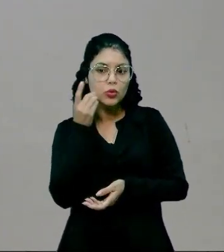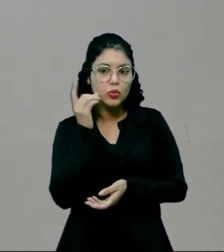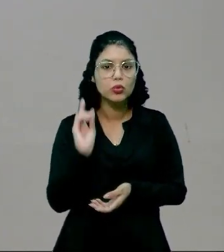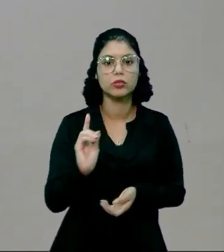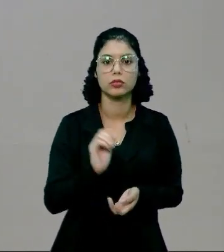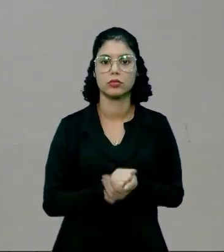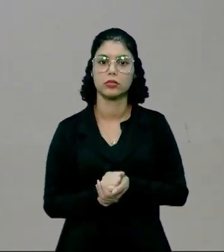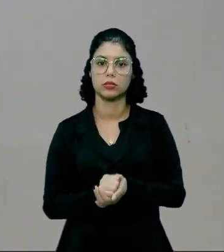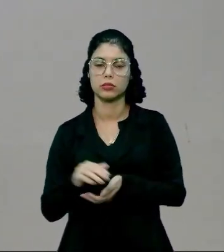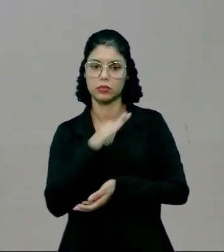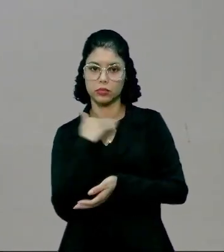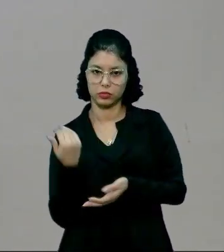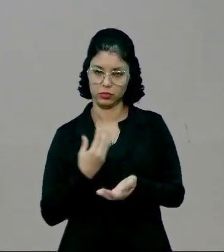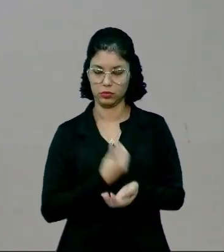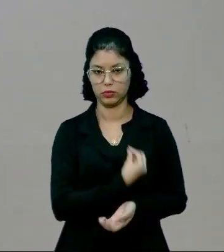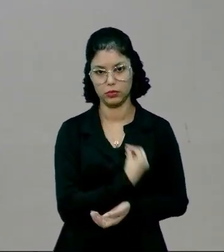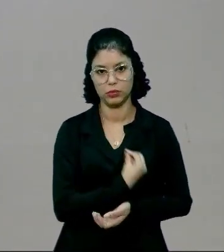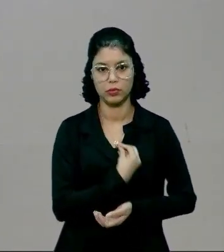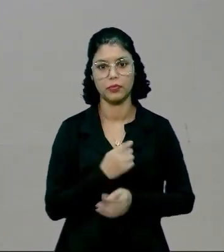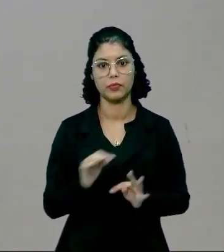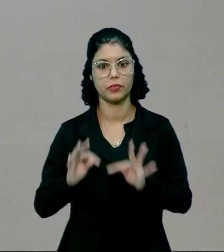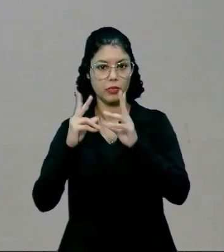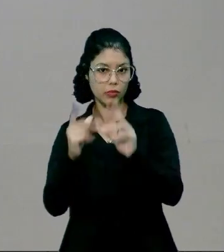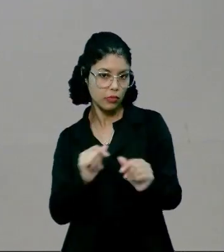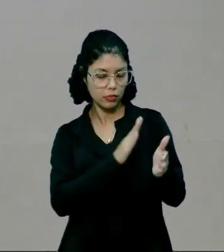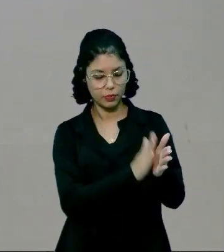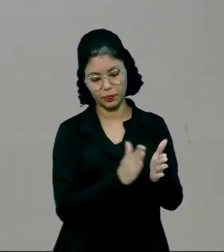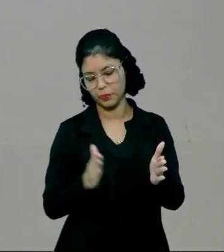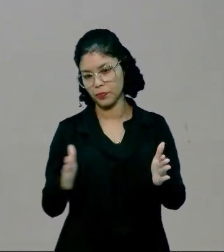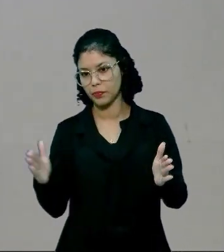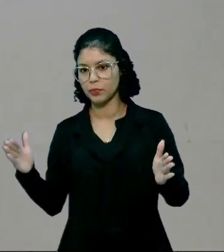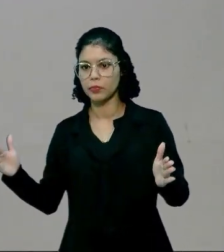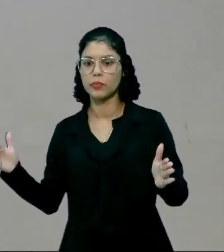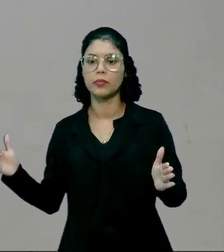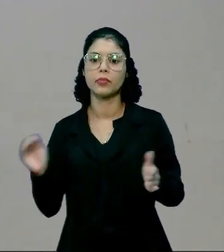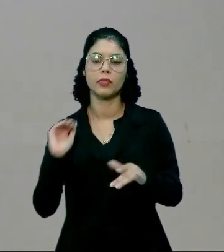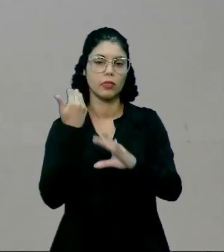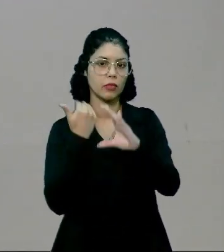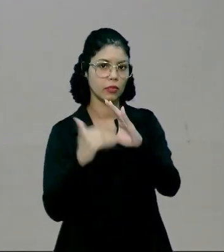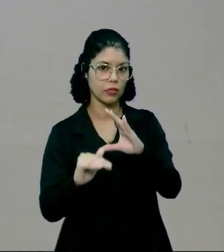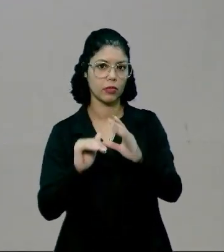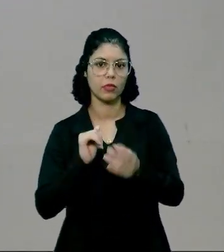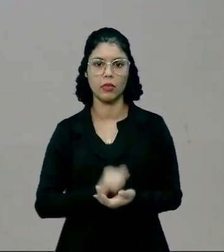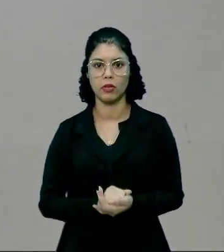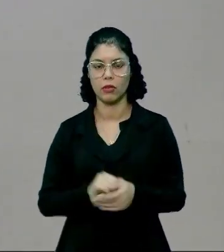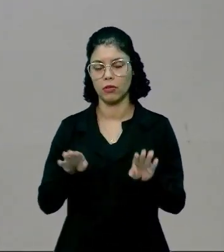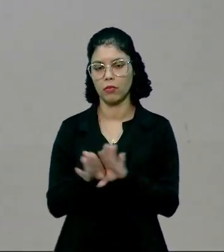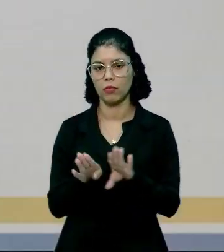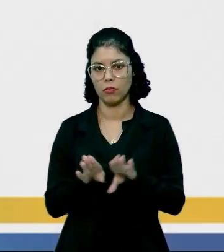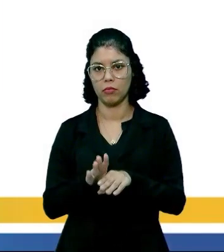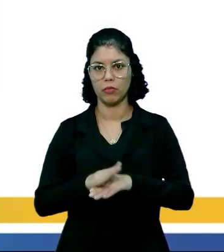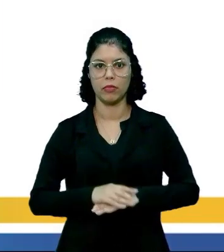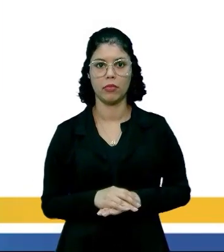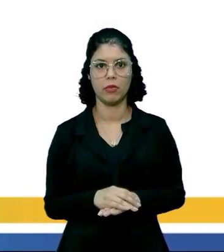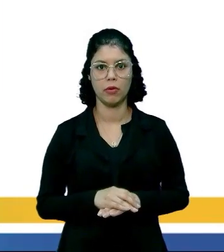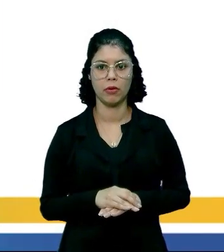nascimento, data de morte, onde viviam, toda a trajetória deles, as publicações das obras também,